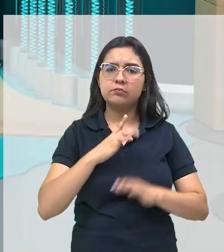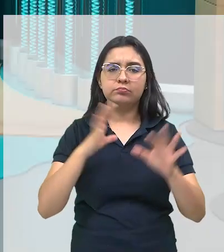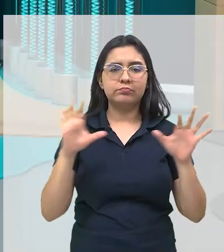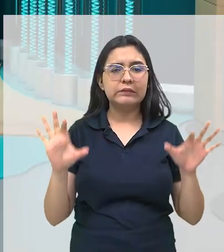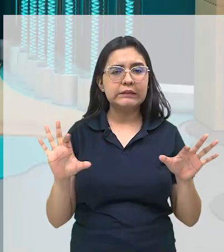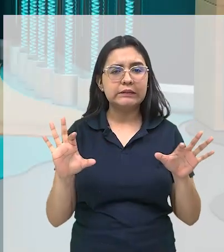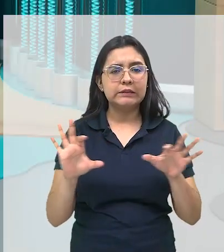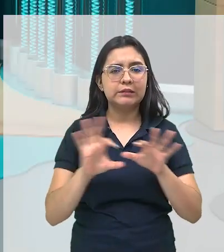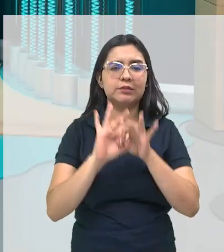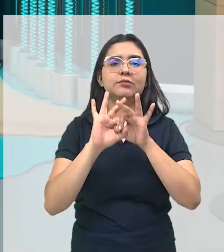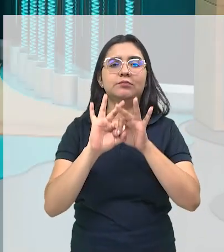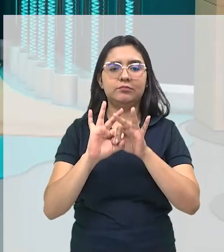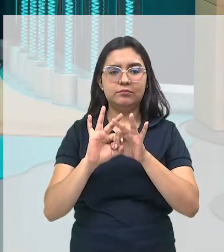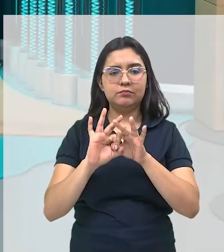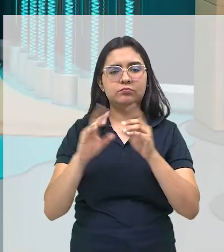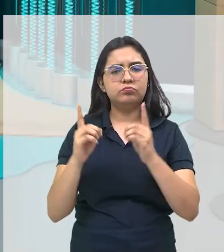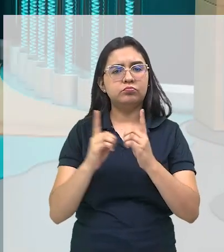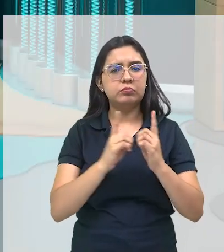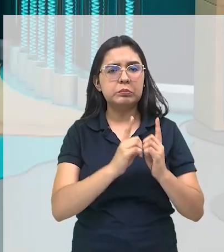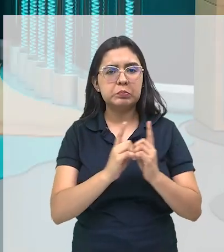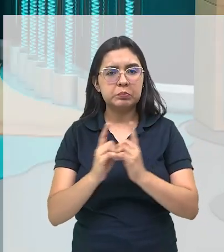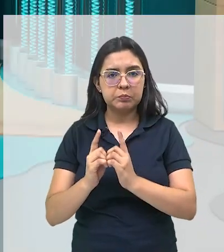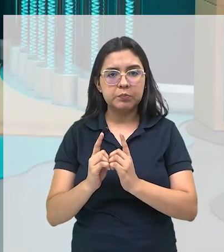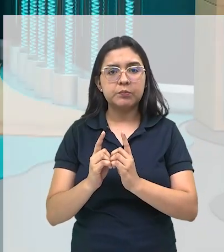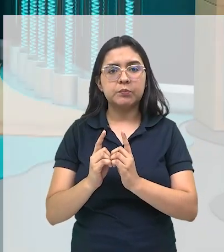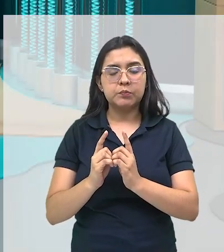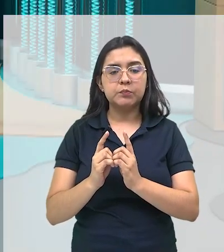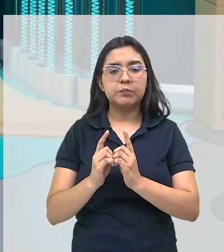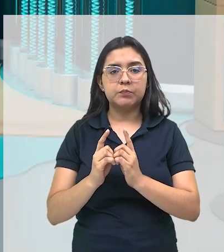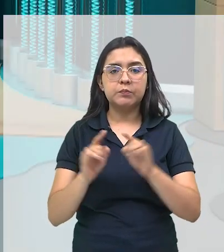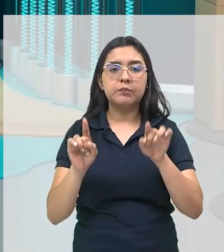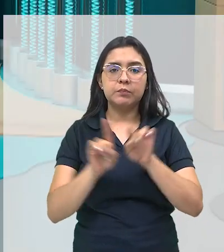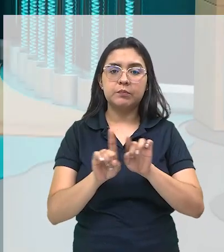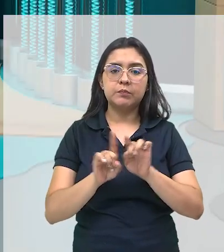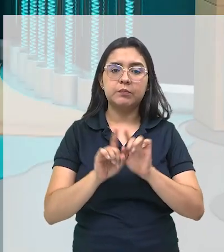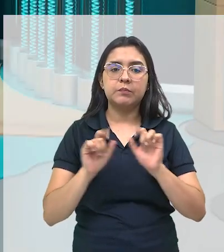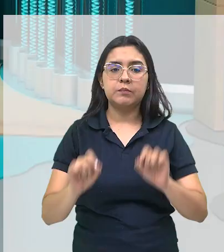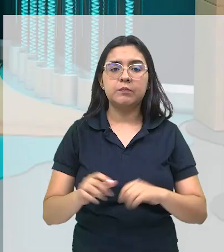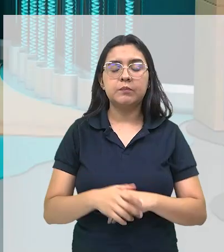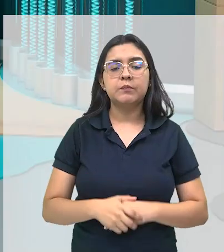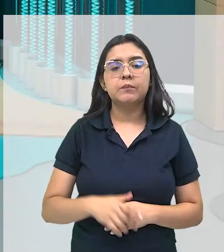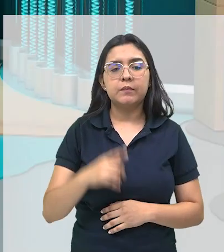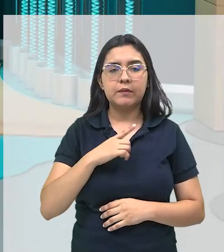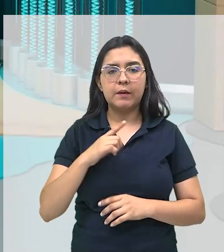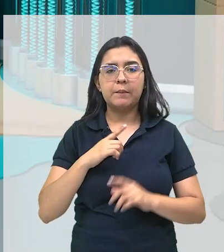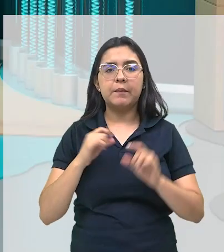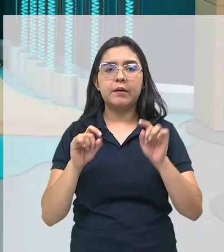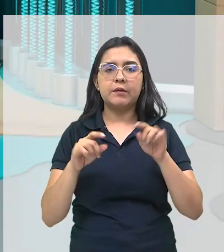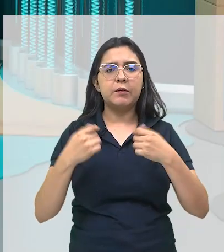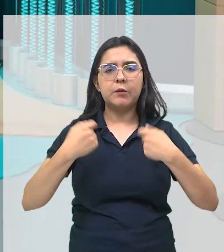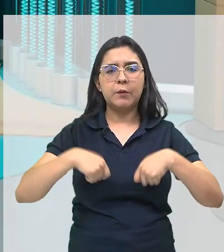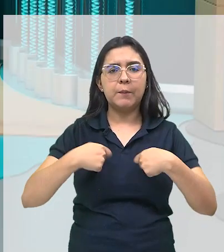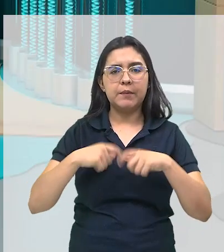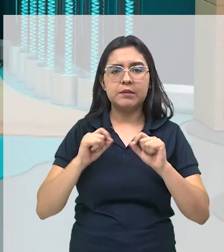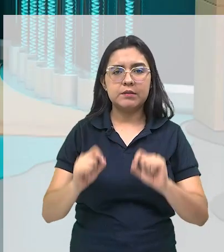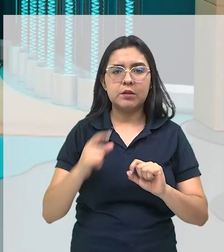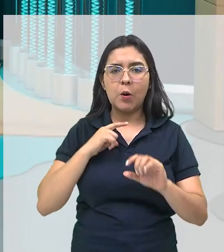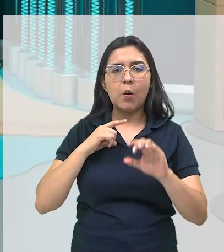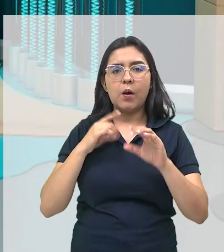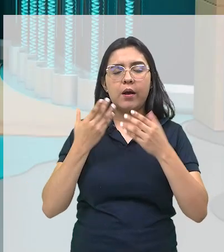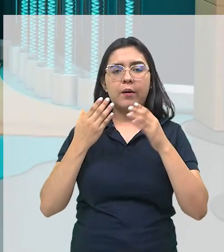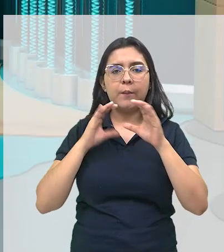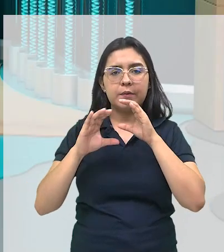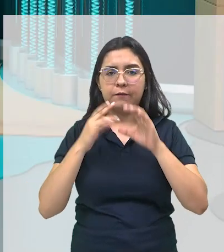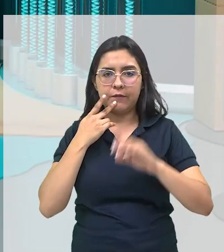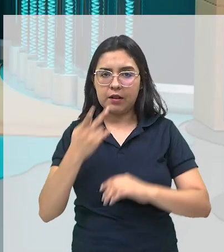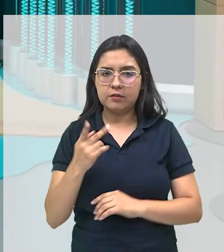ligados telepaticamente, né? Parece que estão ligados pela mente, não precisam nem falar um para o outro.